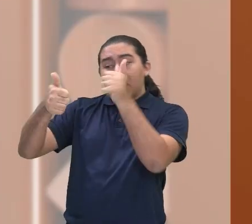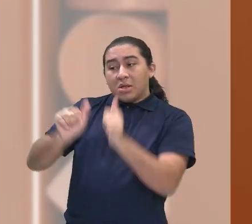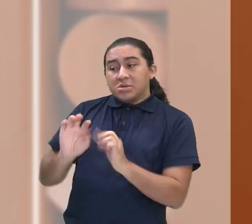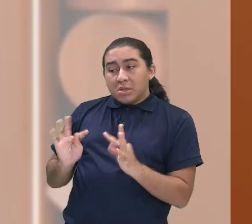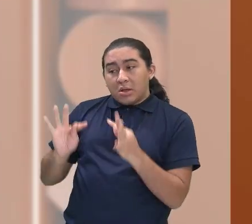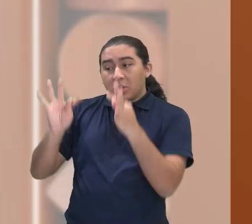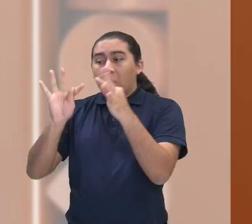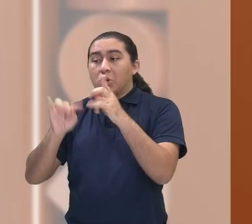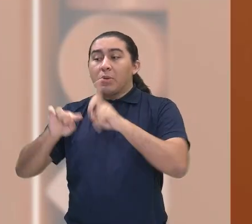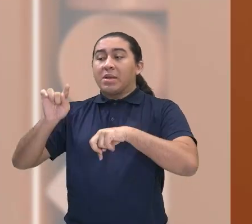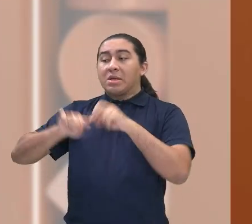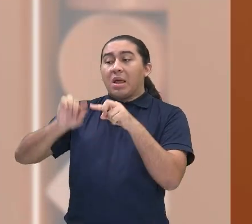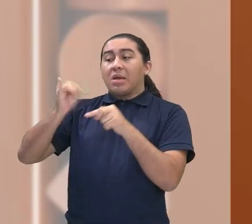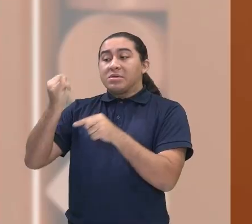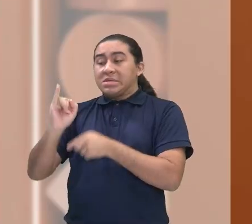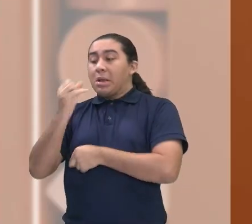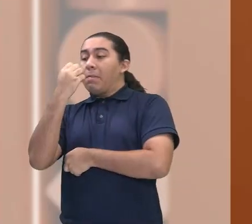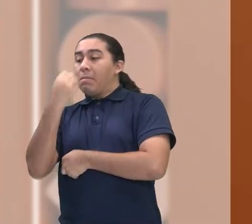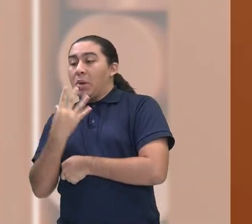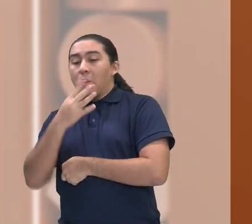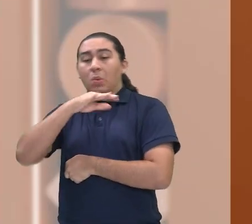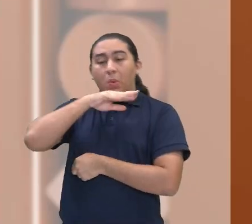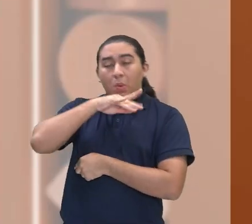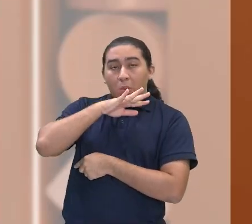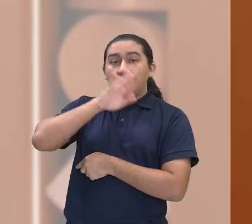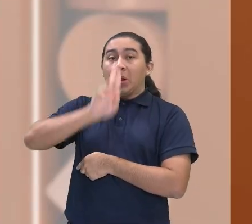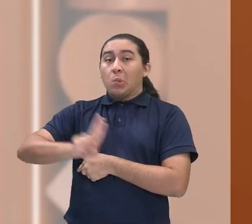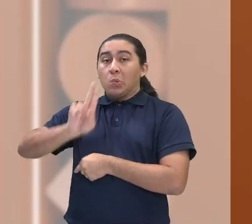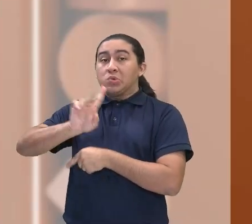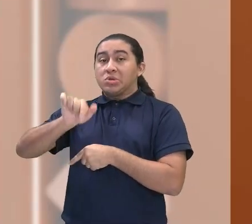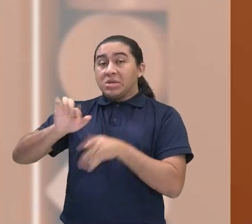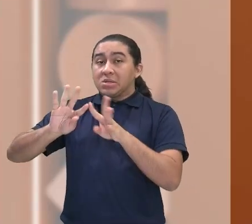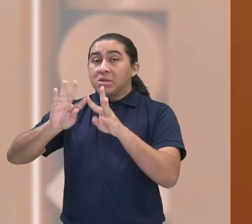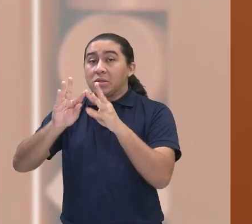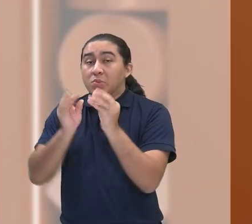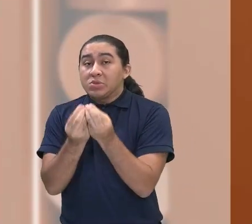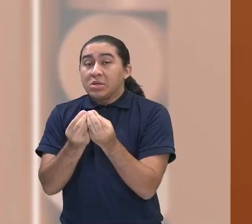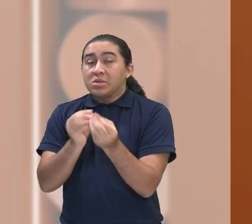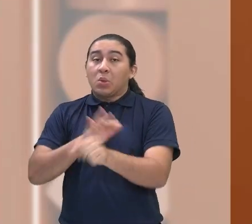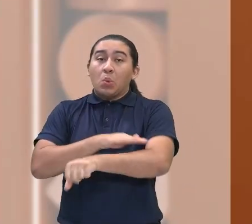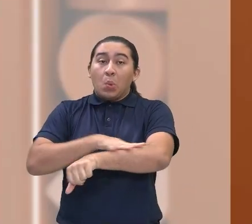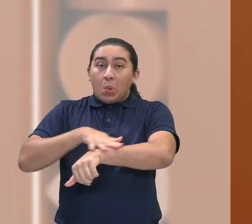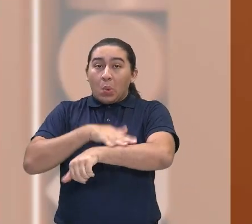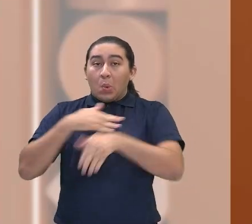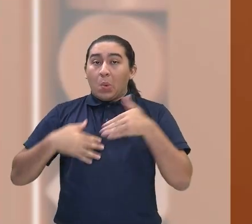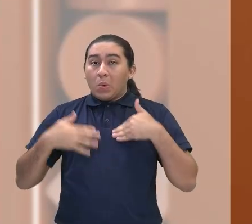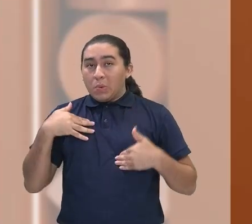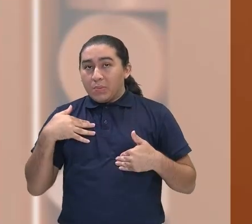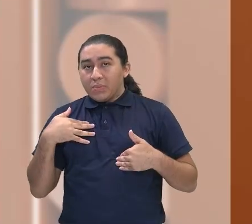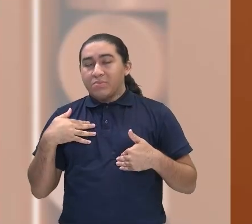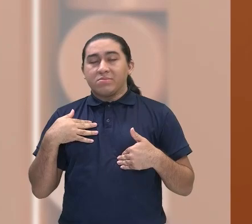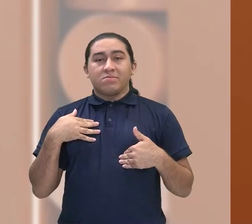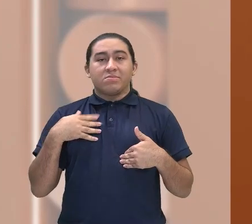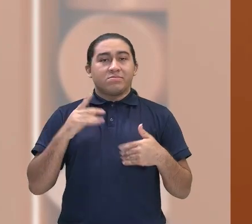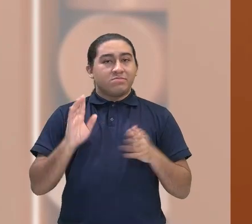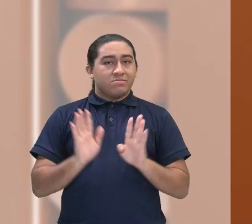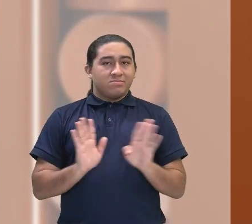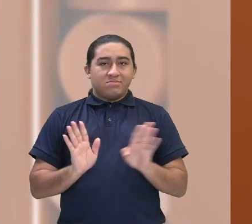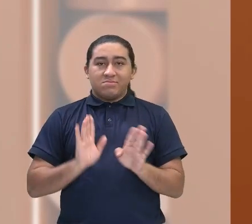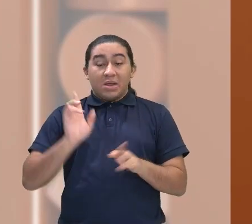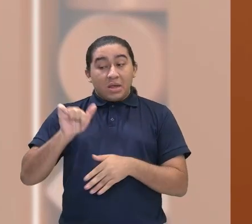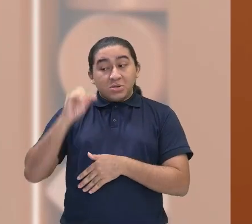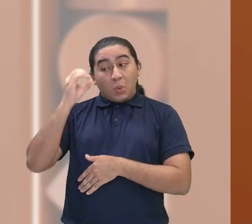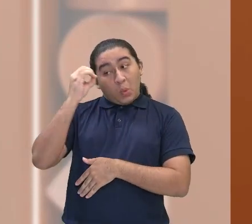analisar o efeito positivo da andiroba no corpo humano. Mas esse conhecimento que